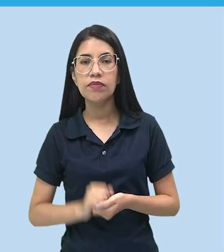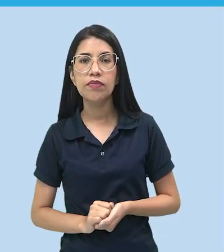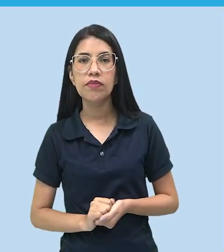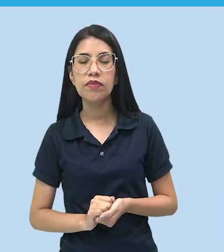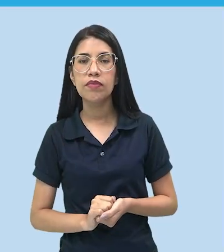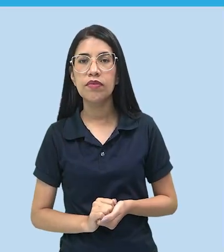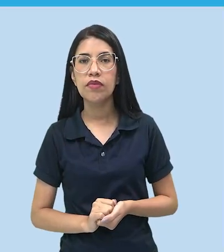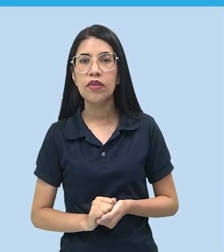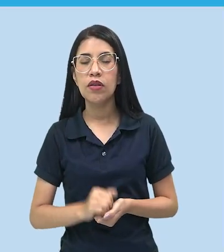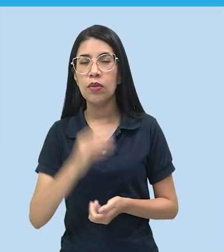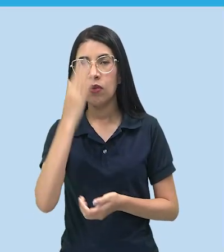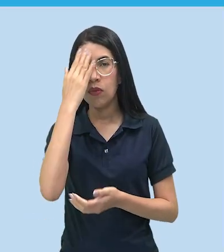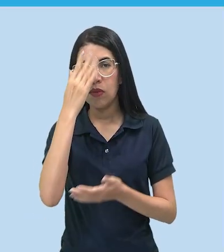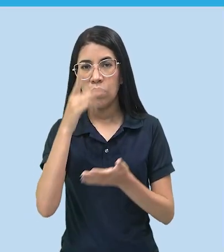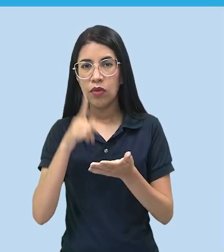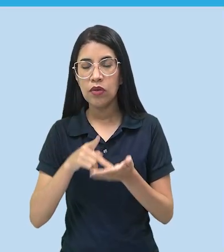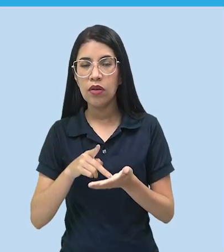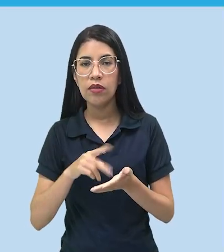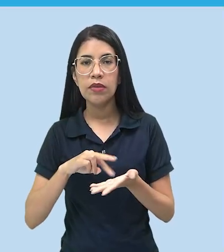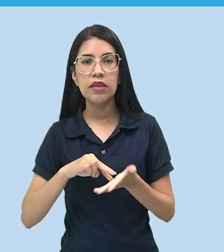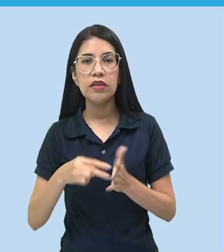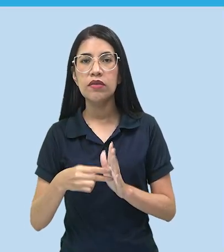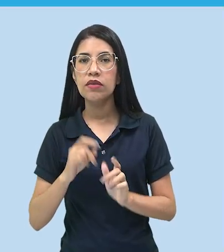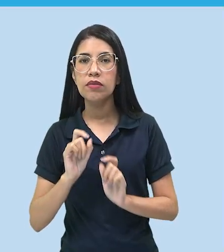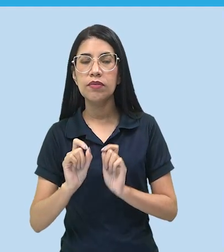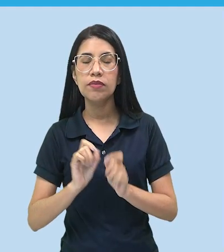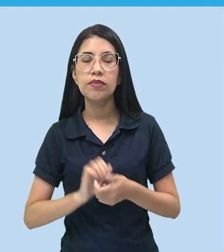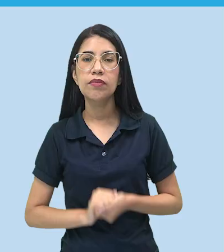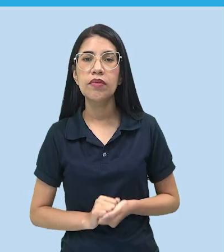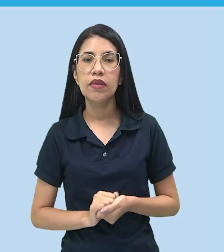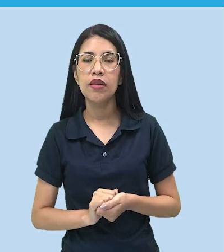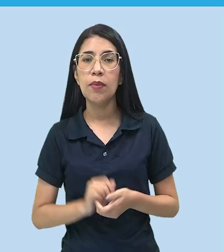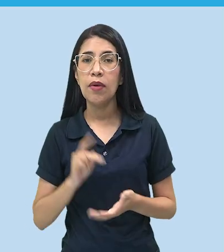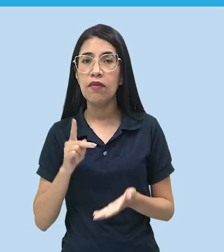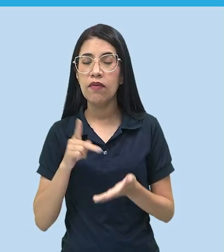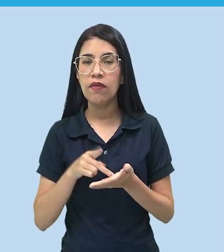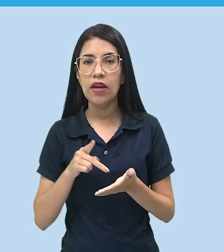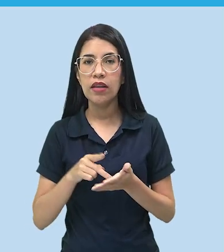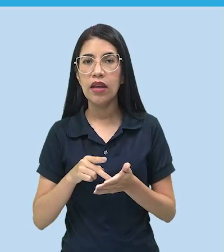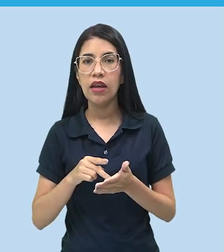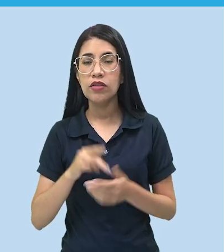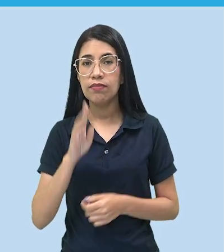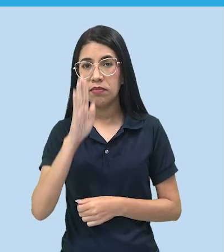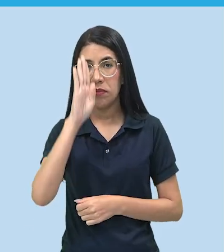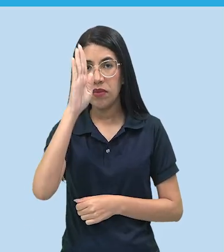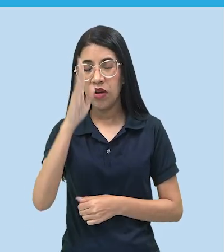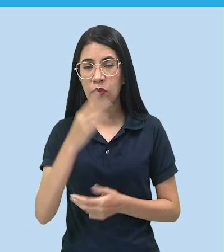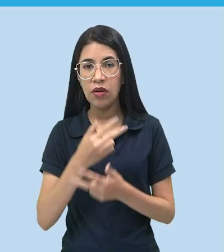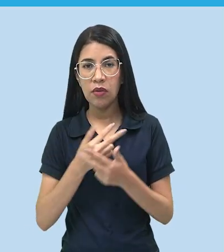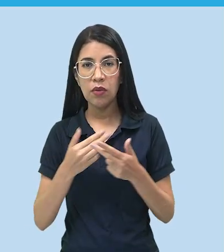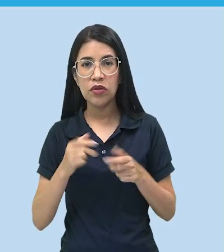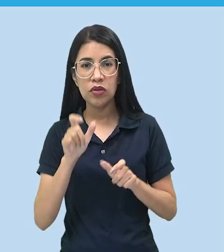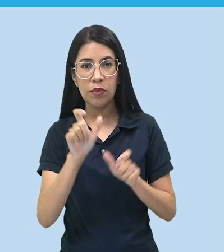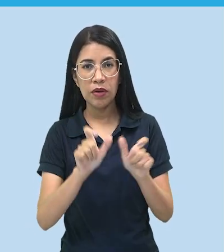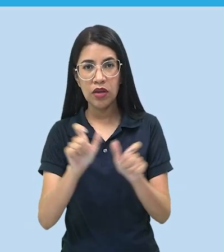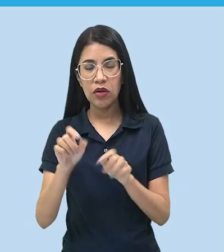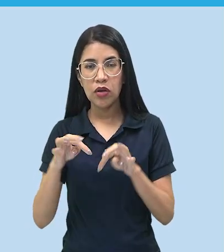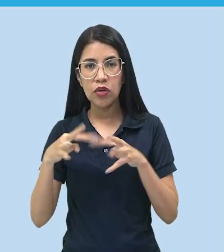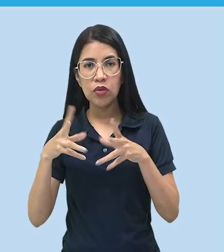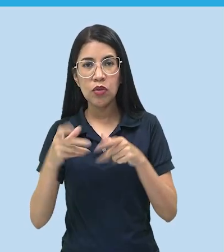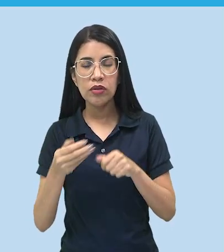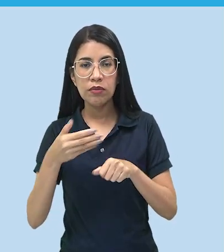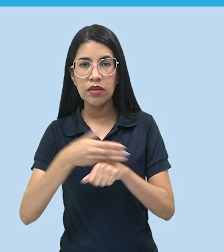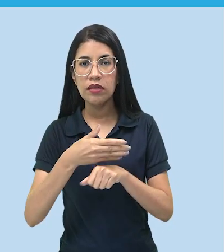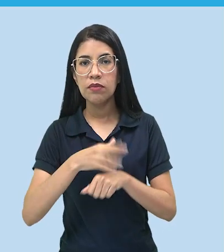Primeiro, o que é um dogma? Um dogma é uma verdade central, algo em que todas as pessoas daquela